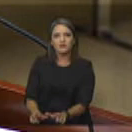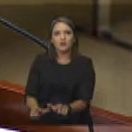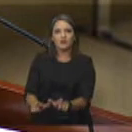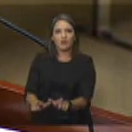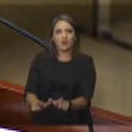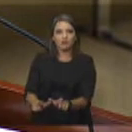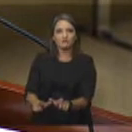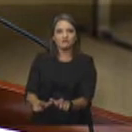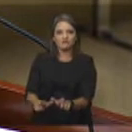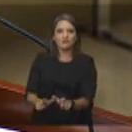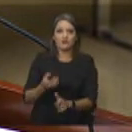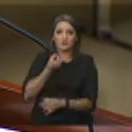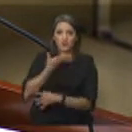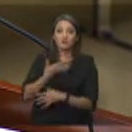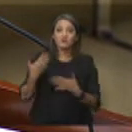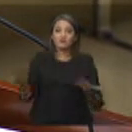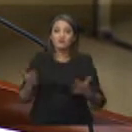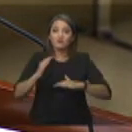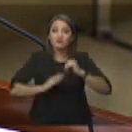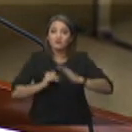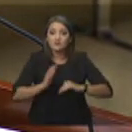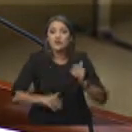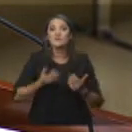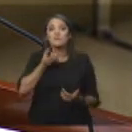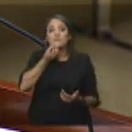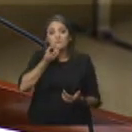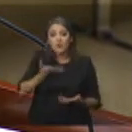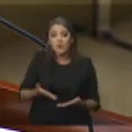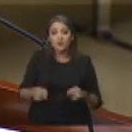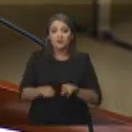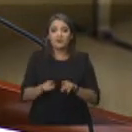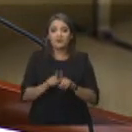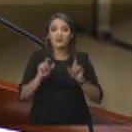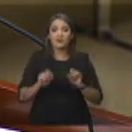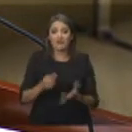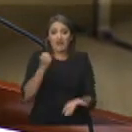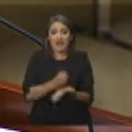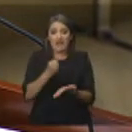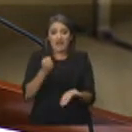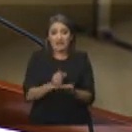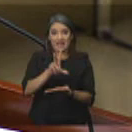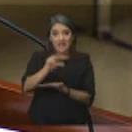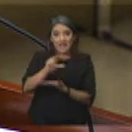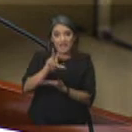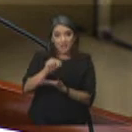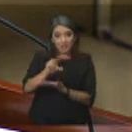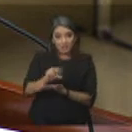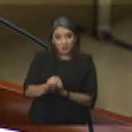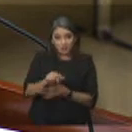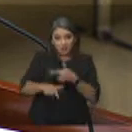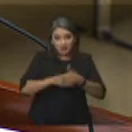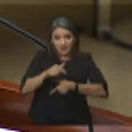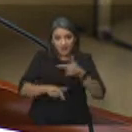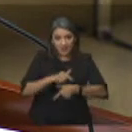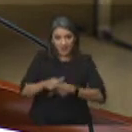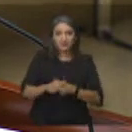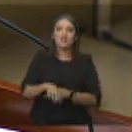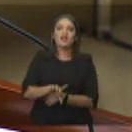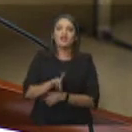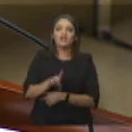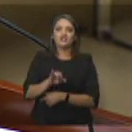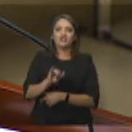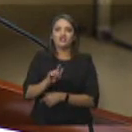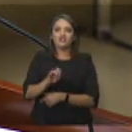exemplo desta boa prática, excelências, que eu não posso deixar de citar, é a Carteira de Trabalho Digital, a conhecida CTPS, que